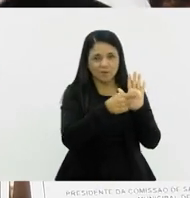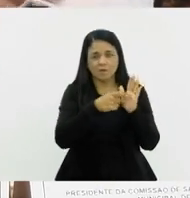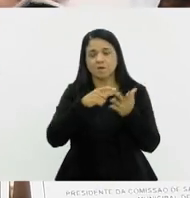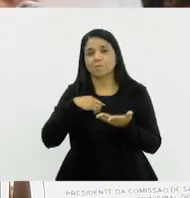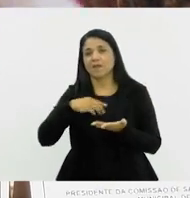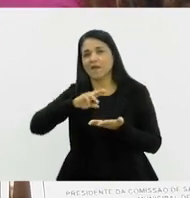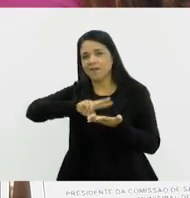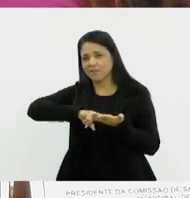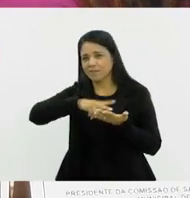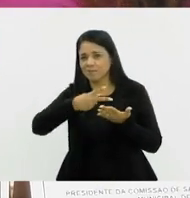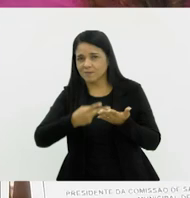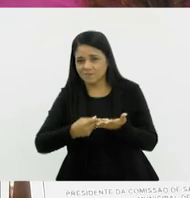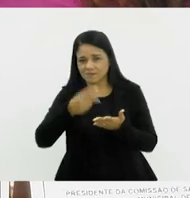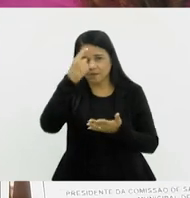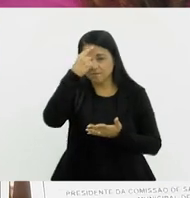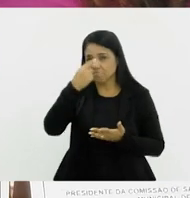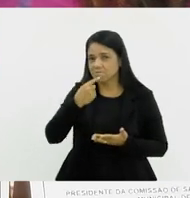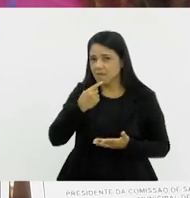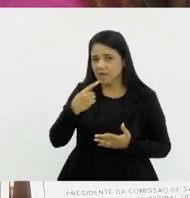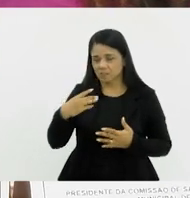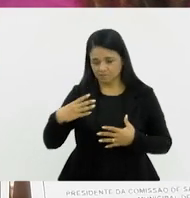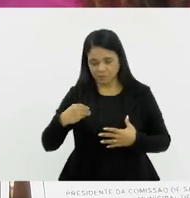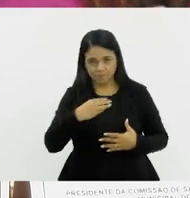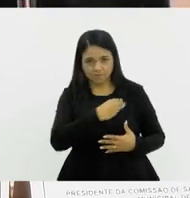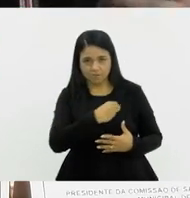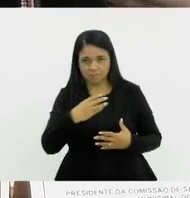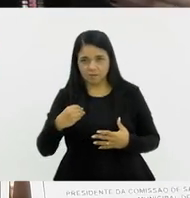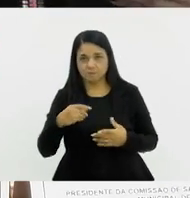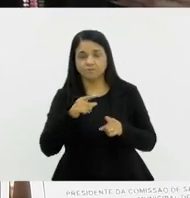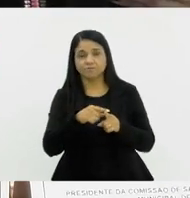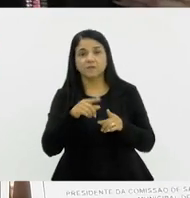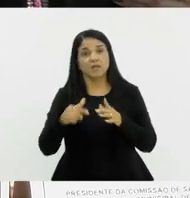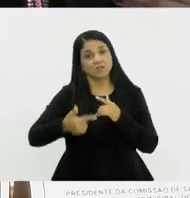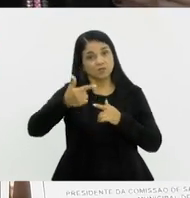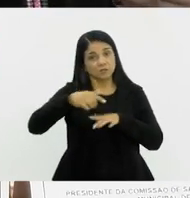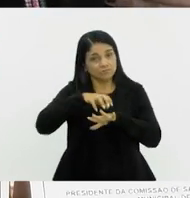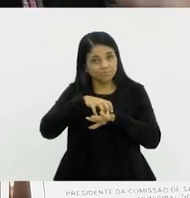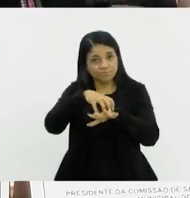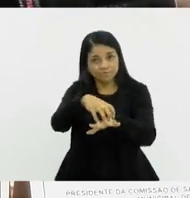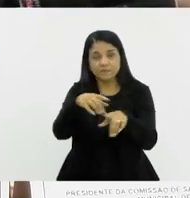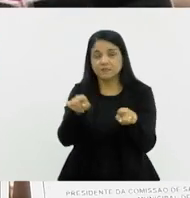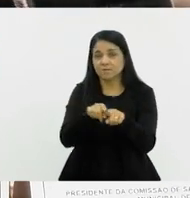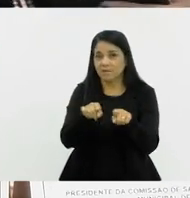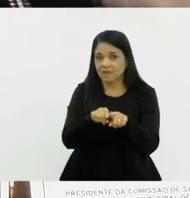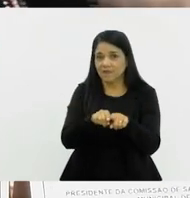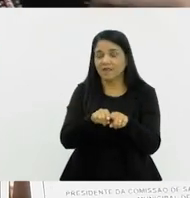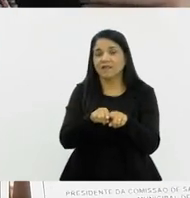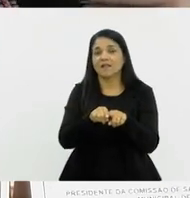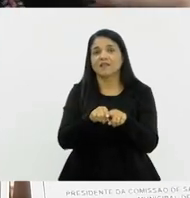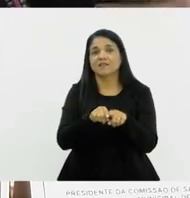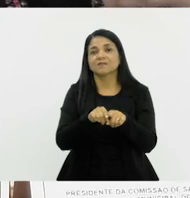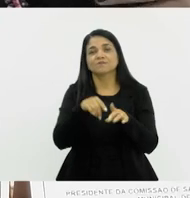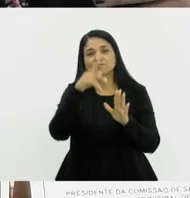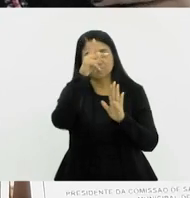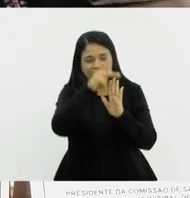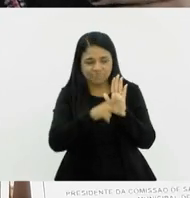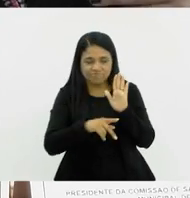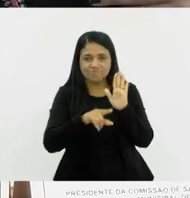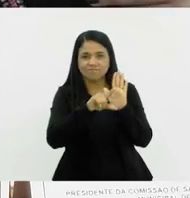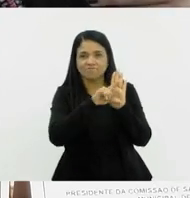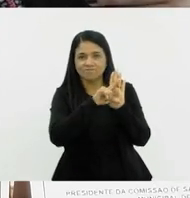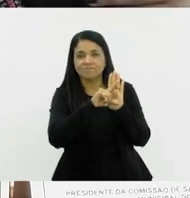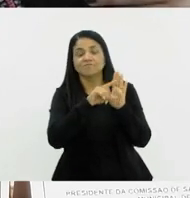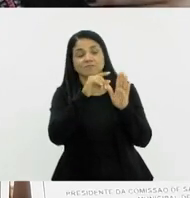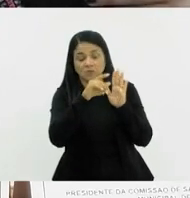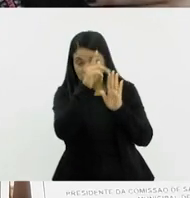imagem radiológica a fim de otimizar a utilização. A locação de segunda unidade móvel está prevista também através desse processo do termo de